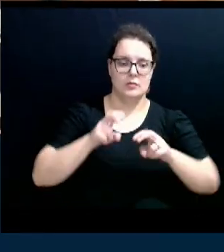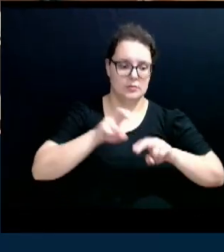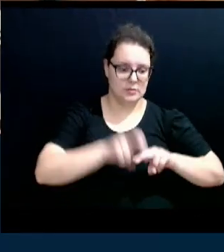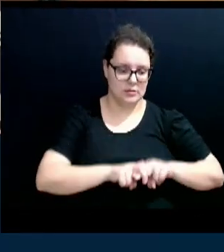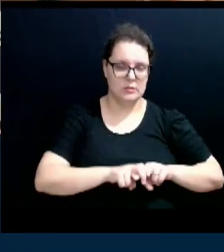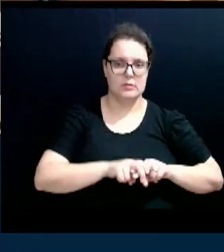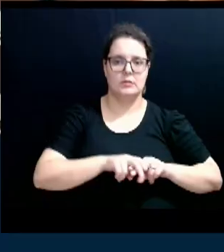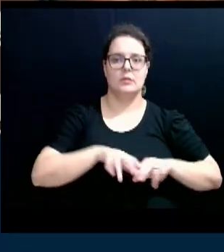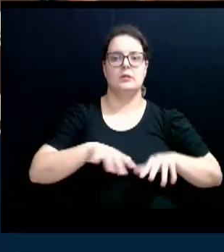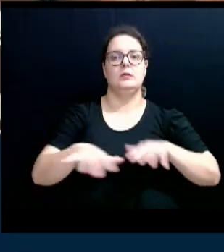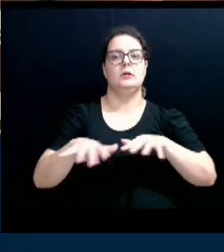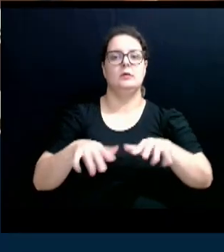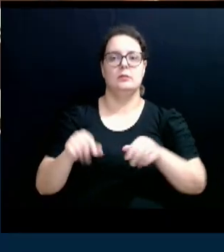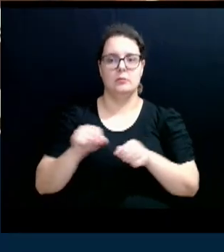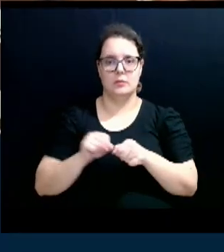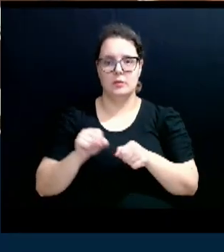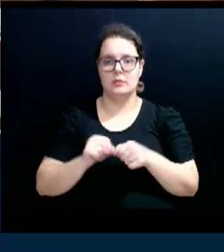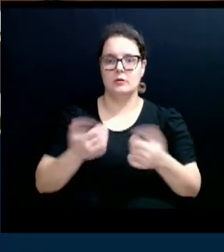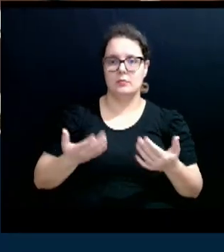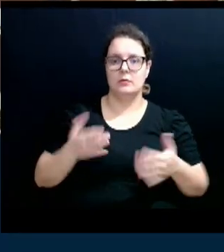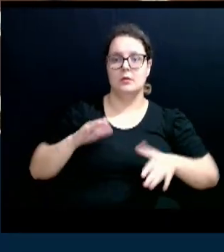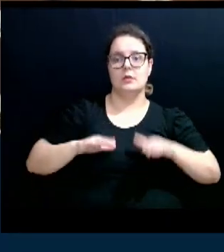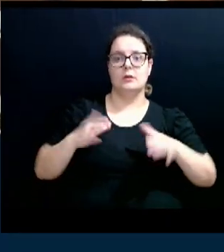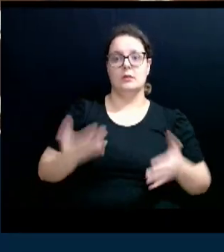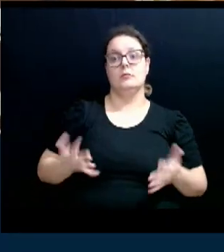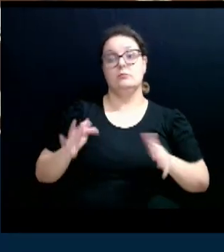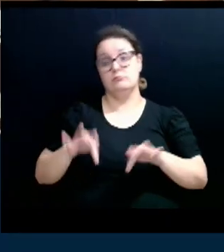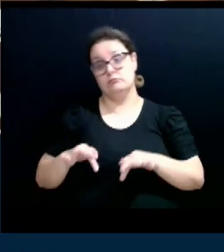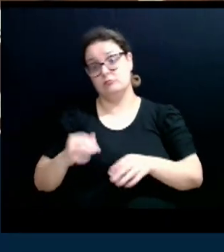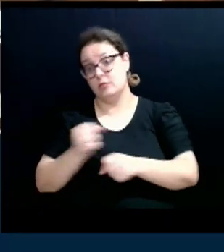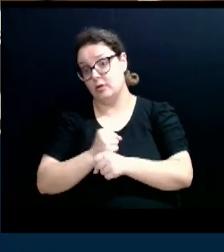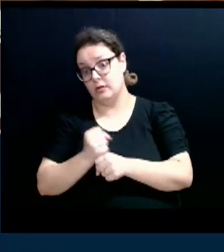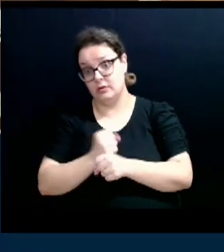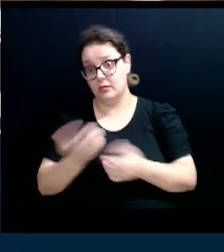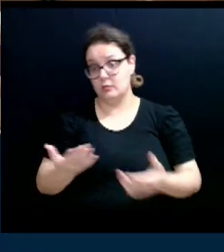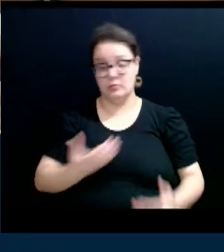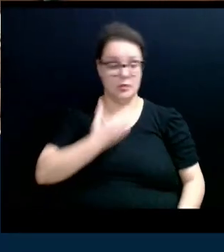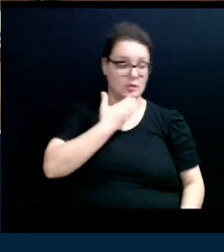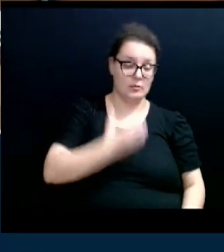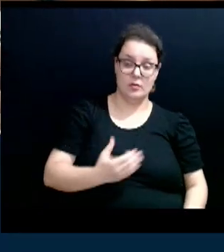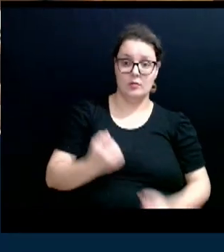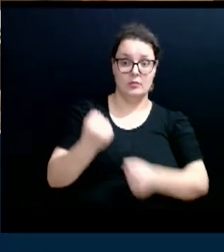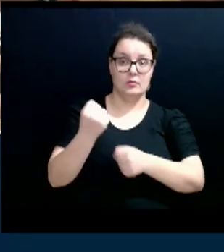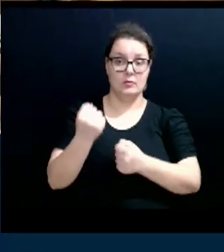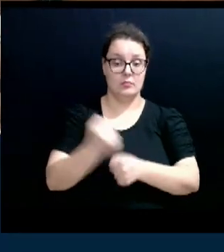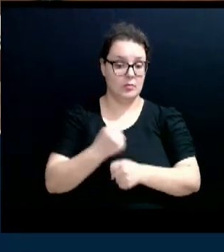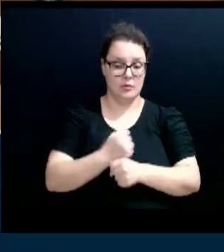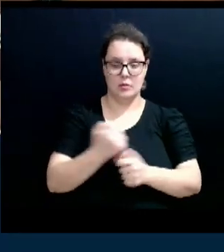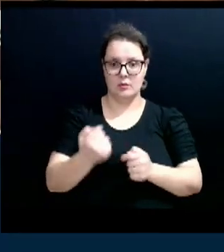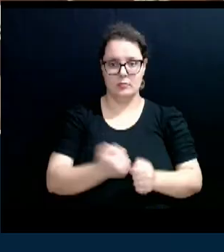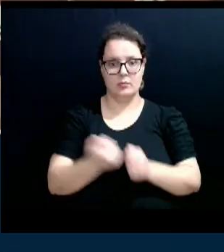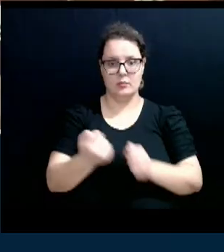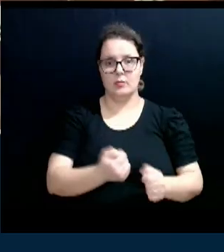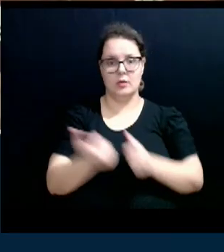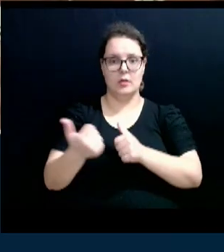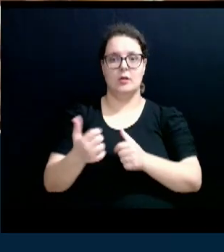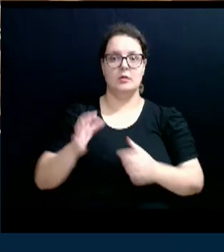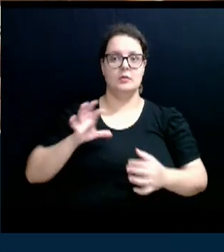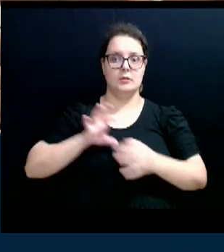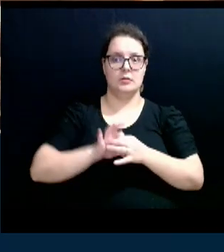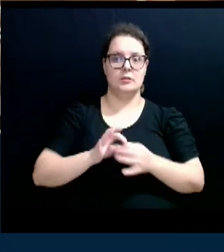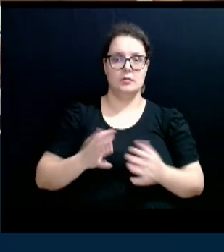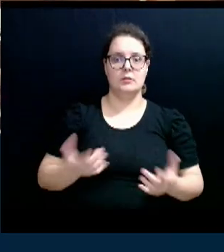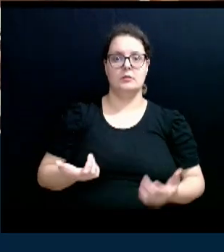movimento, de repente que a gente coloca aí para o fim de ano, para o Natal, para o Ano Novo, de se reencontrar, se reconectar, e